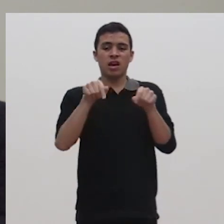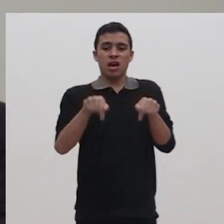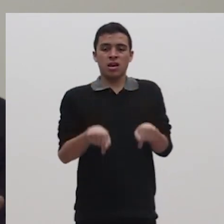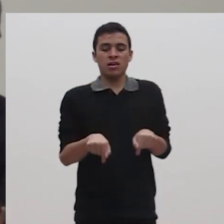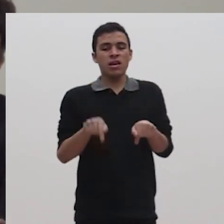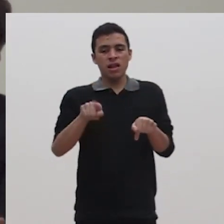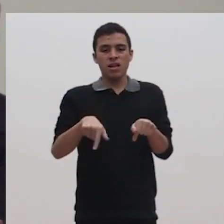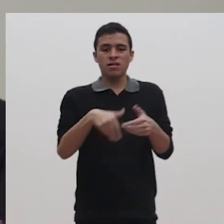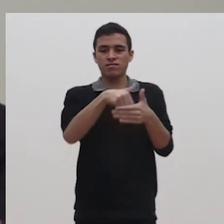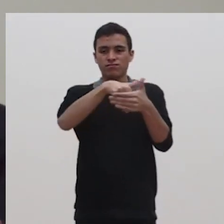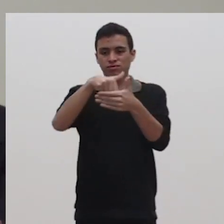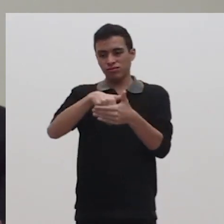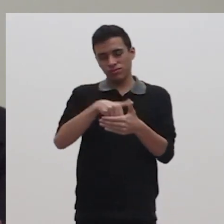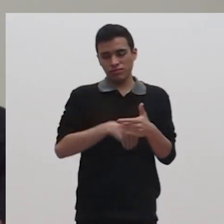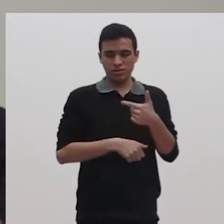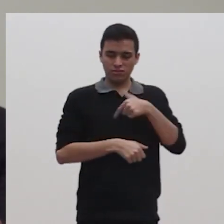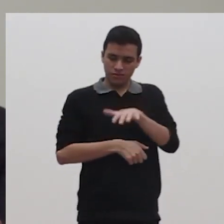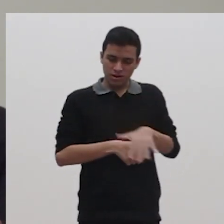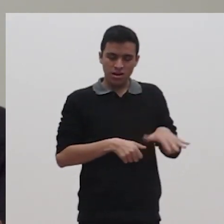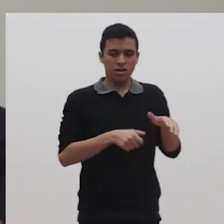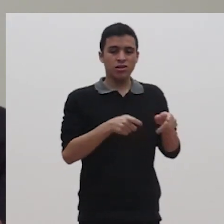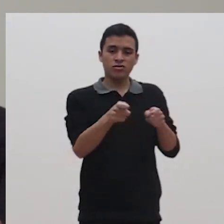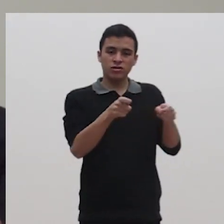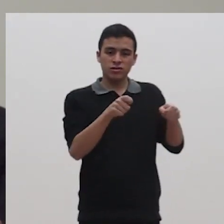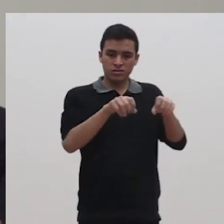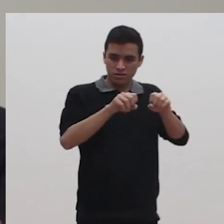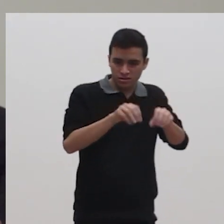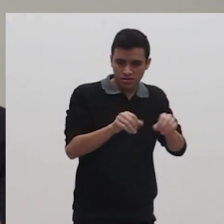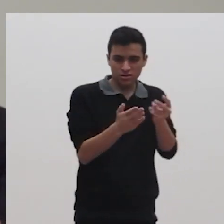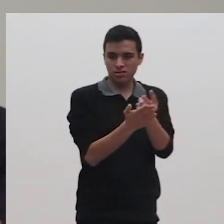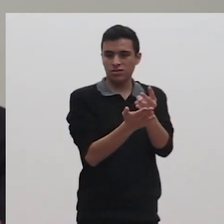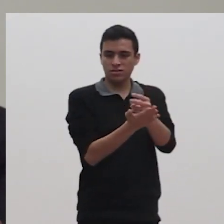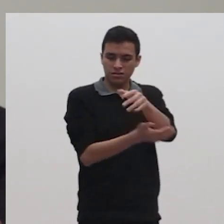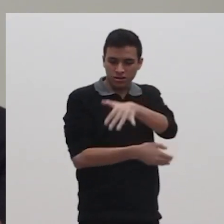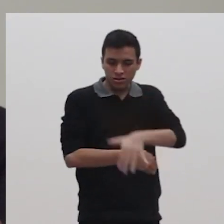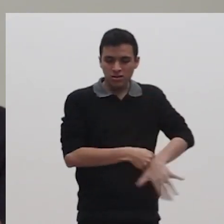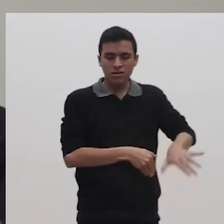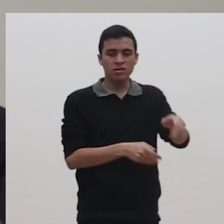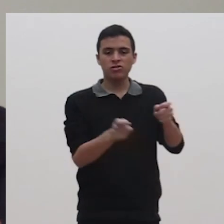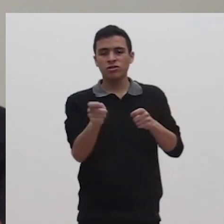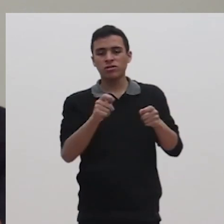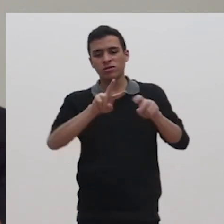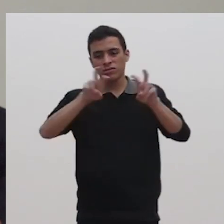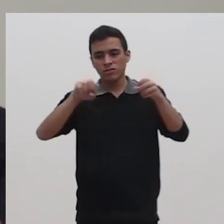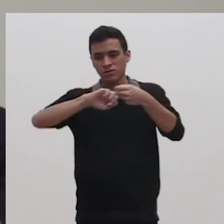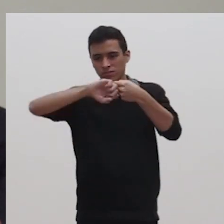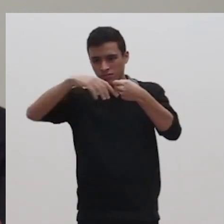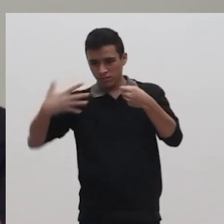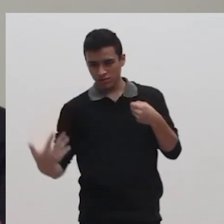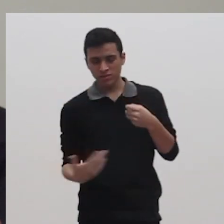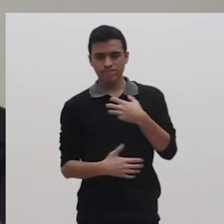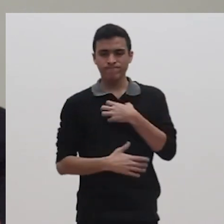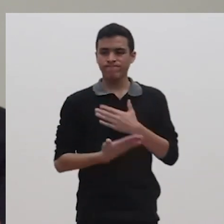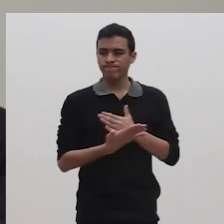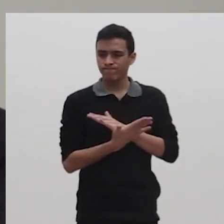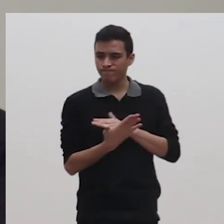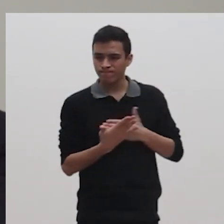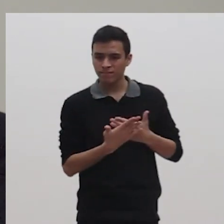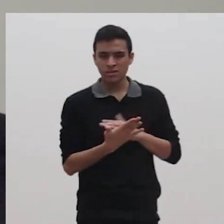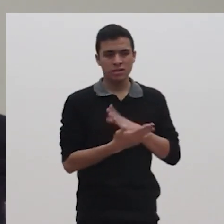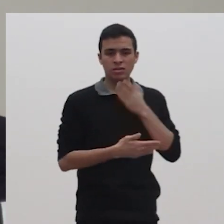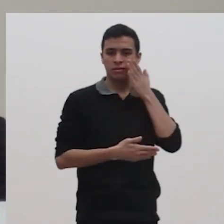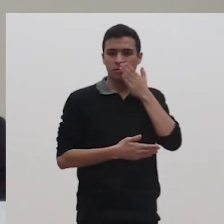uma eleição. Eu sou da área de gestão da educação, tenho trabalhado bastante com a questão da gestão democrática e me incomoda um discurso que começou a